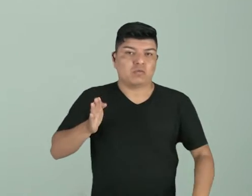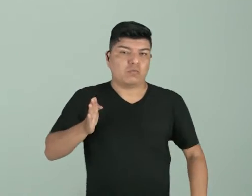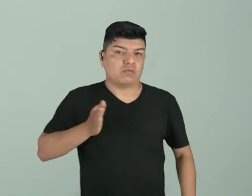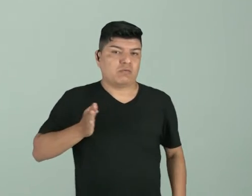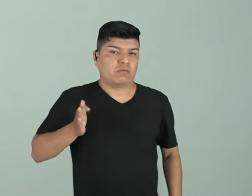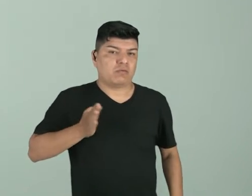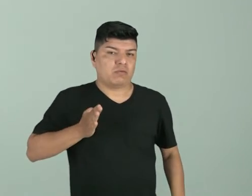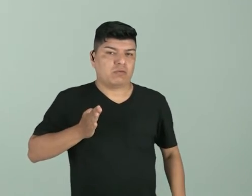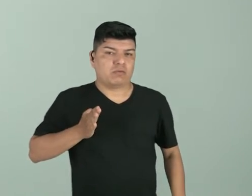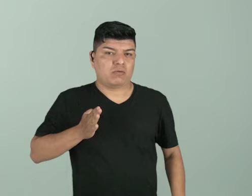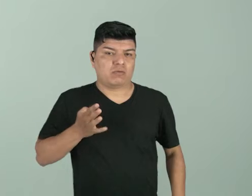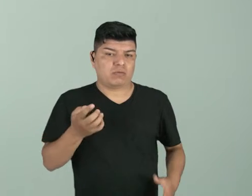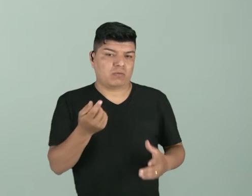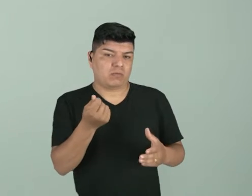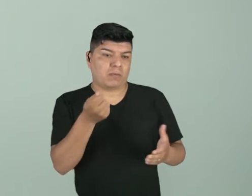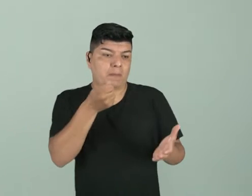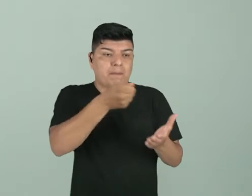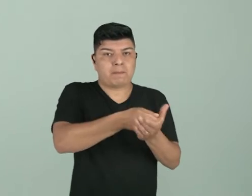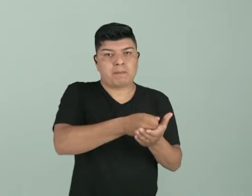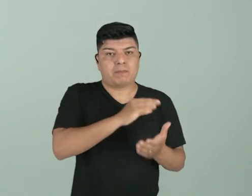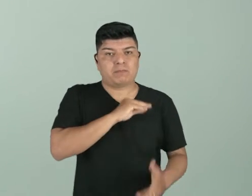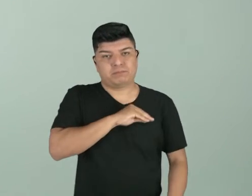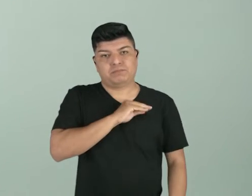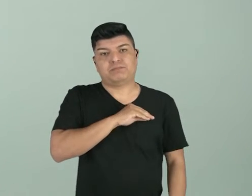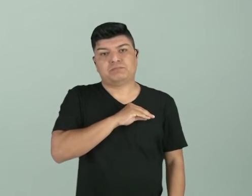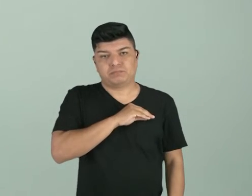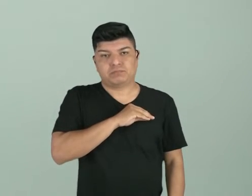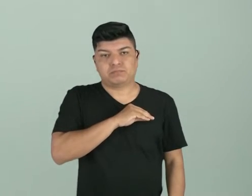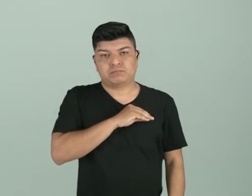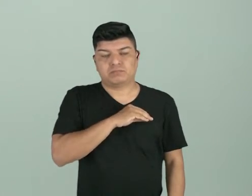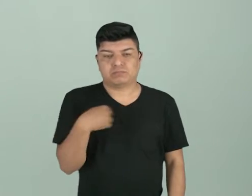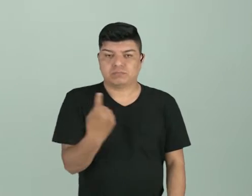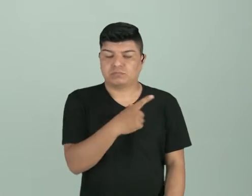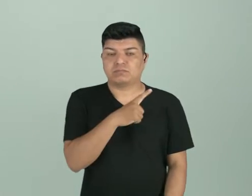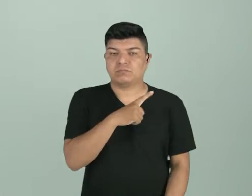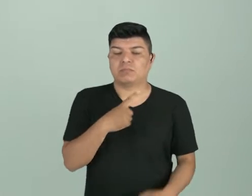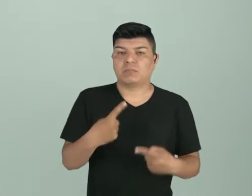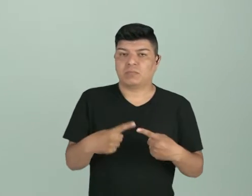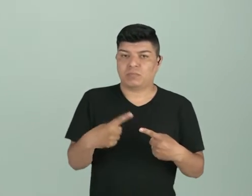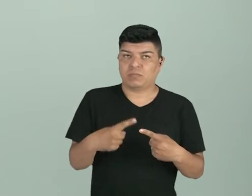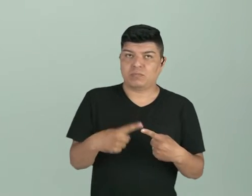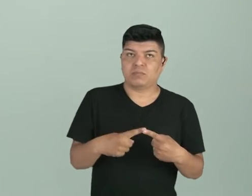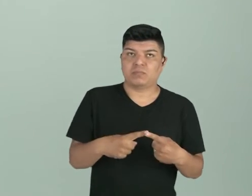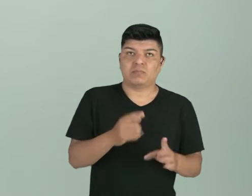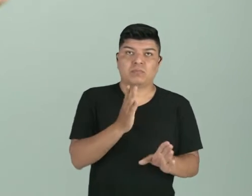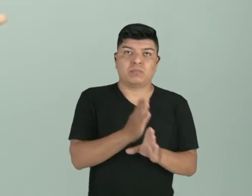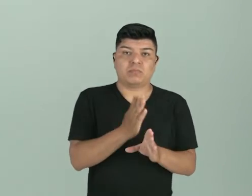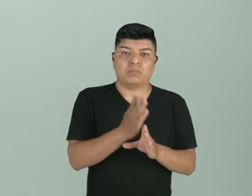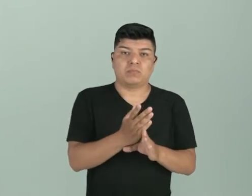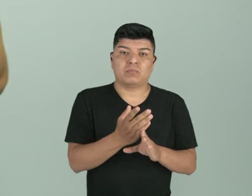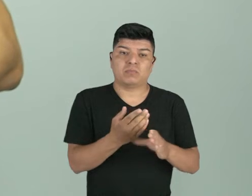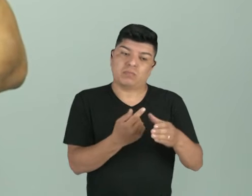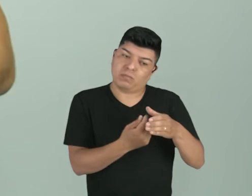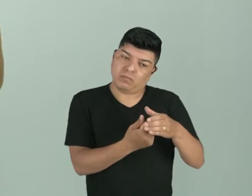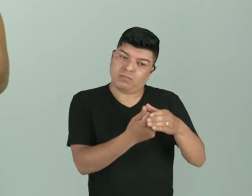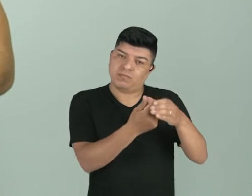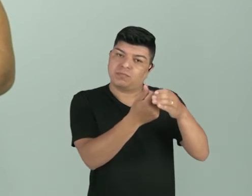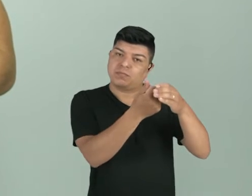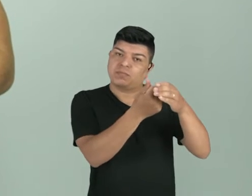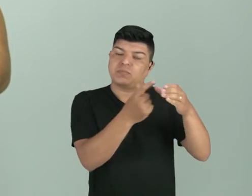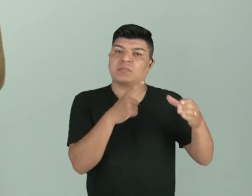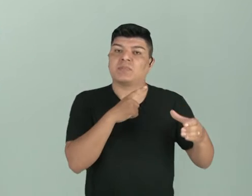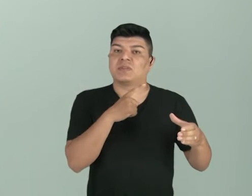burguês remunera ele, ou seja, temos o salário, porque também com o capitalismo nós tivemos